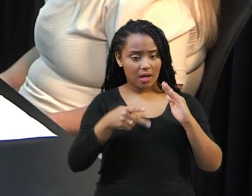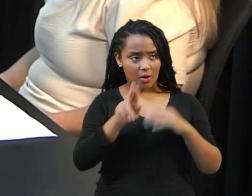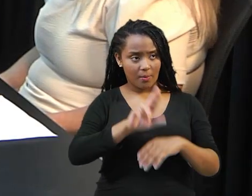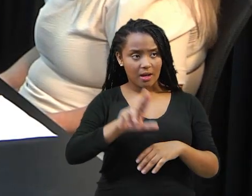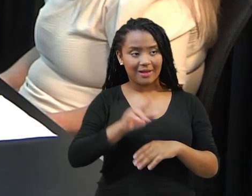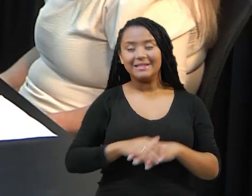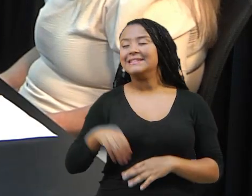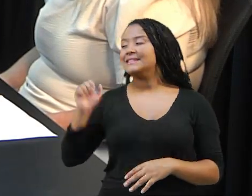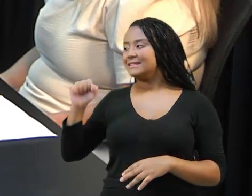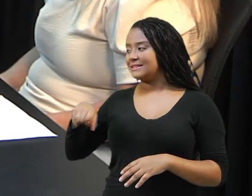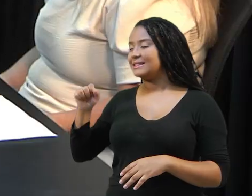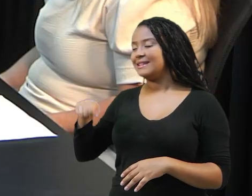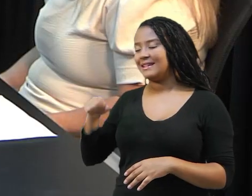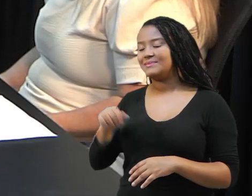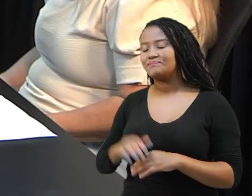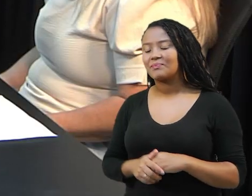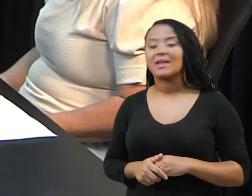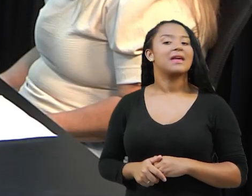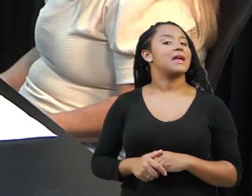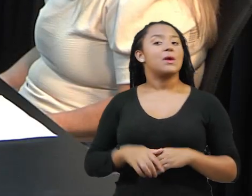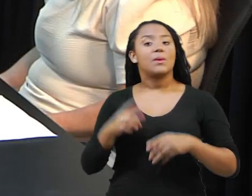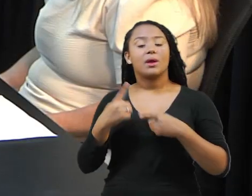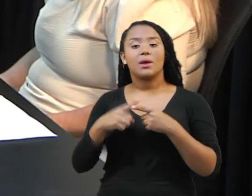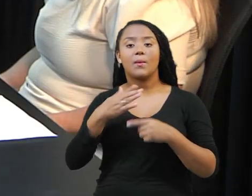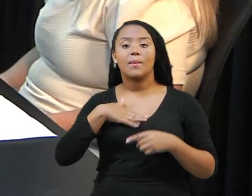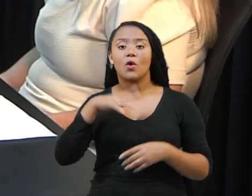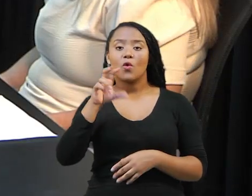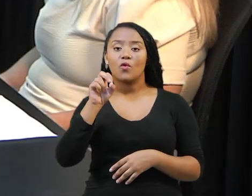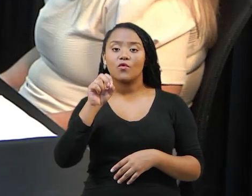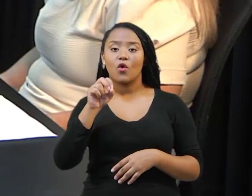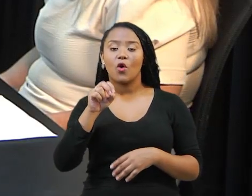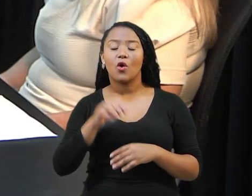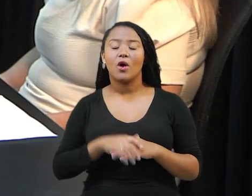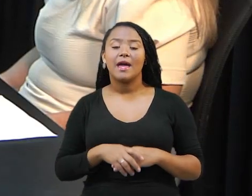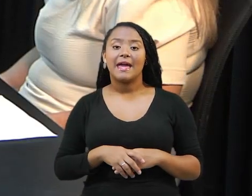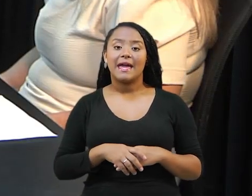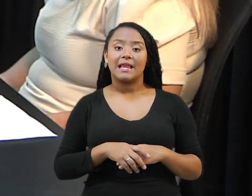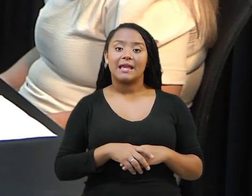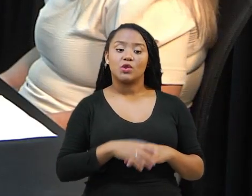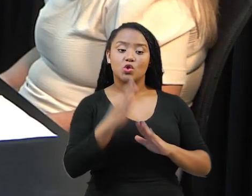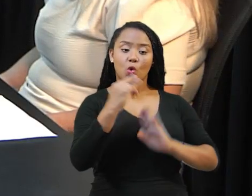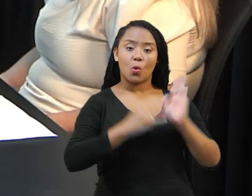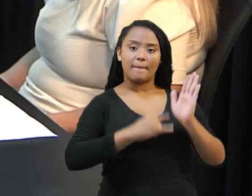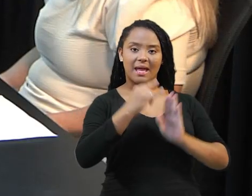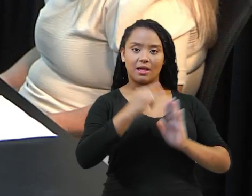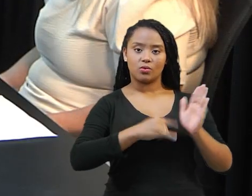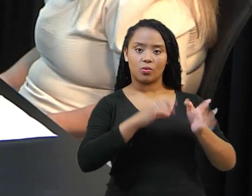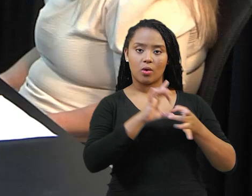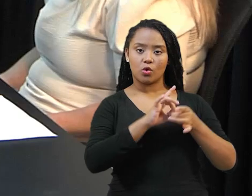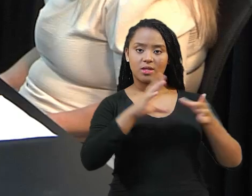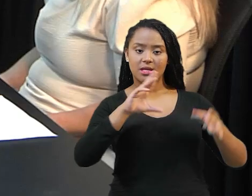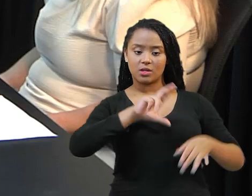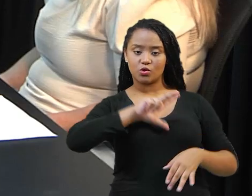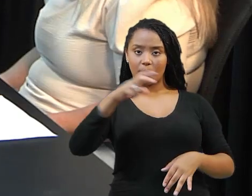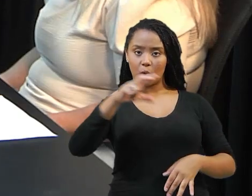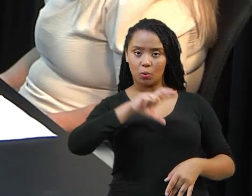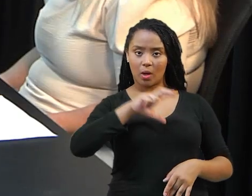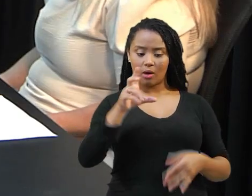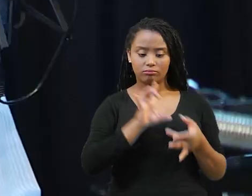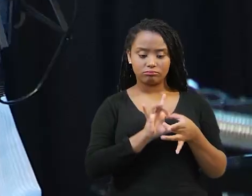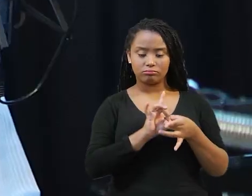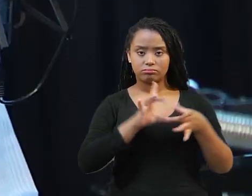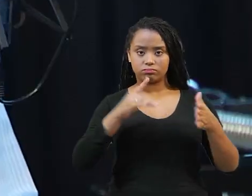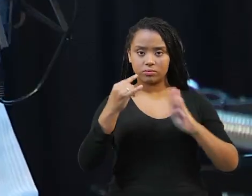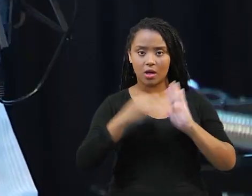portugueses, português também. Ele pegou autorização de Portugal para eu não sei como é que chamava isso. Tem lá,